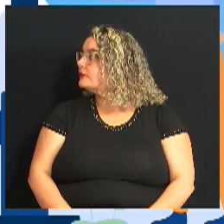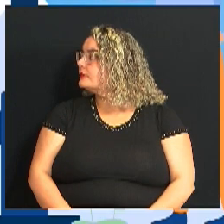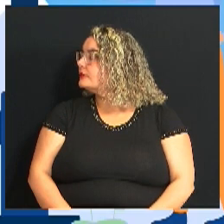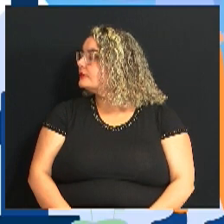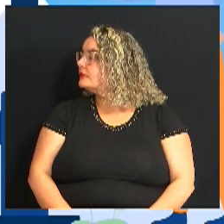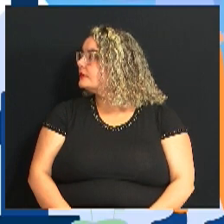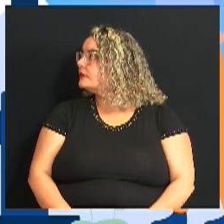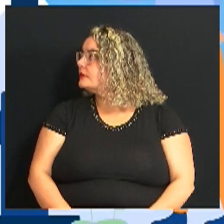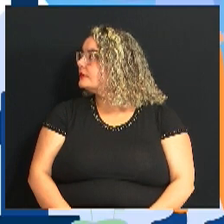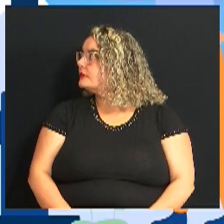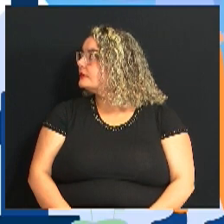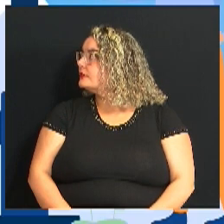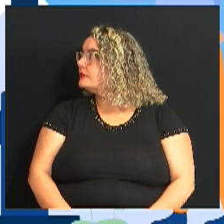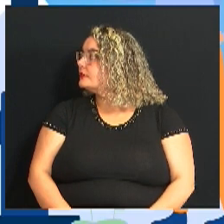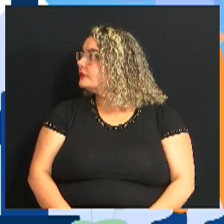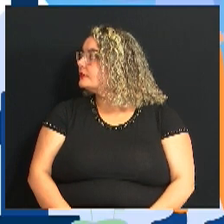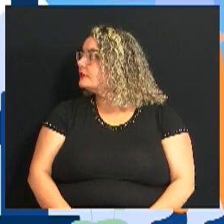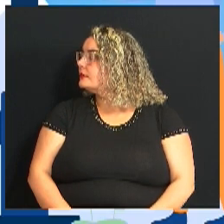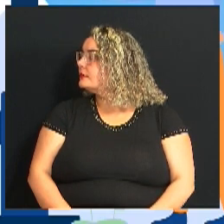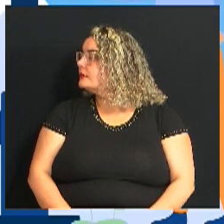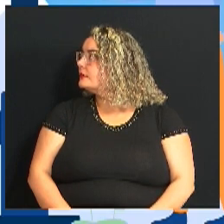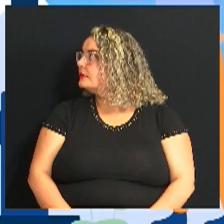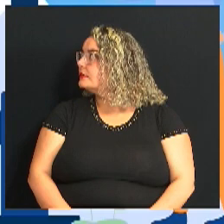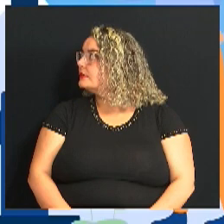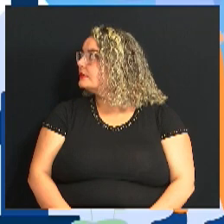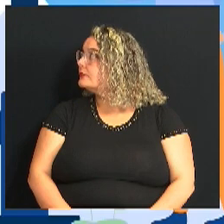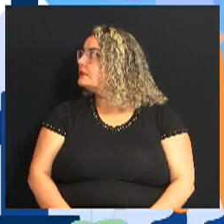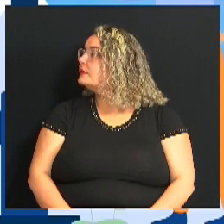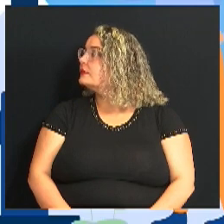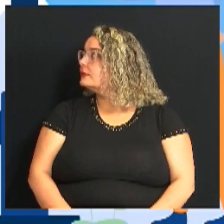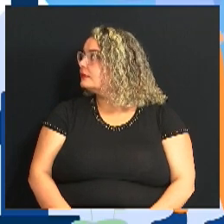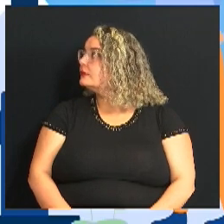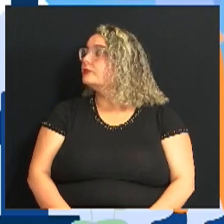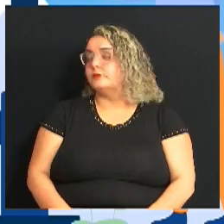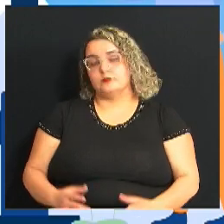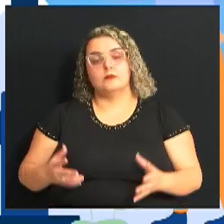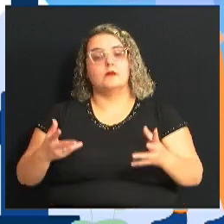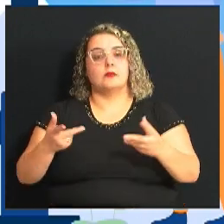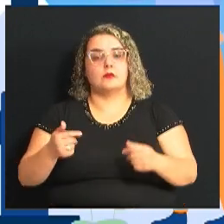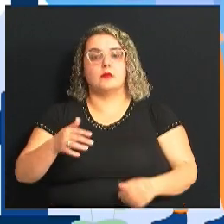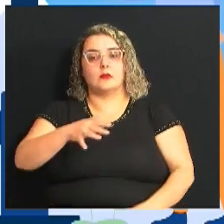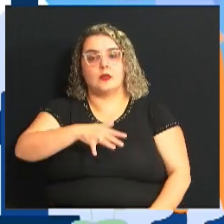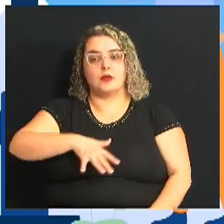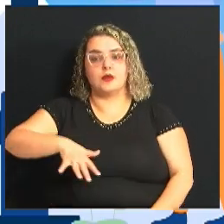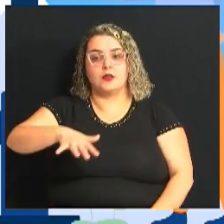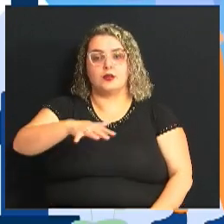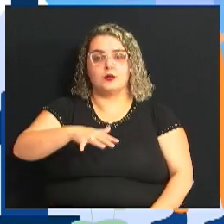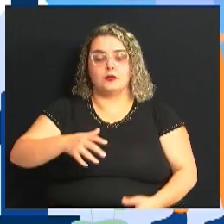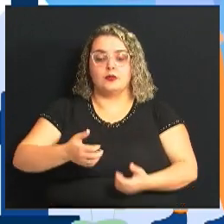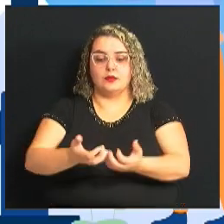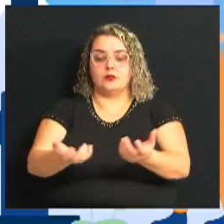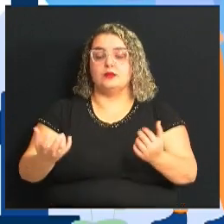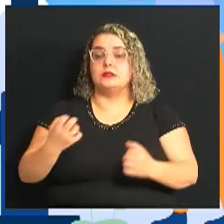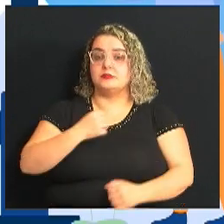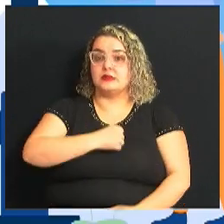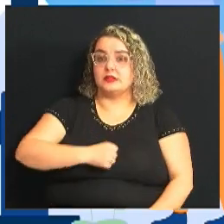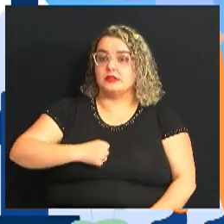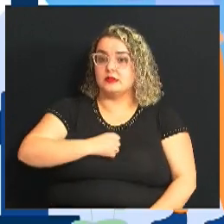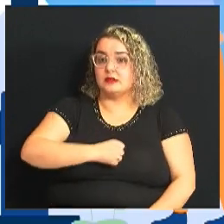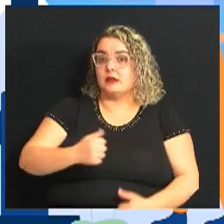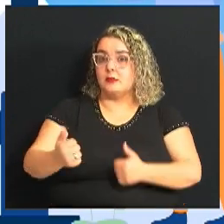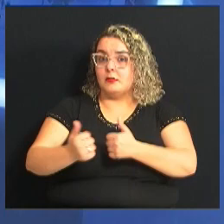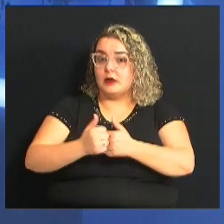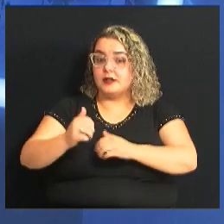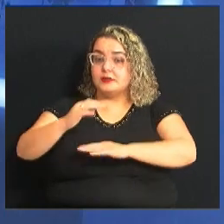Vila Jequitibás, Vila Paraíso e a Vila Maria, tudo aqui na região do Cemitério da Saudade, próximo à Câmara